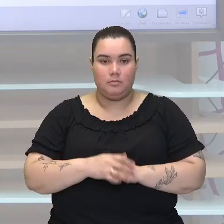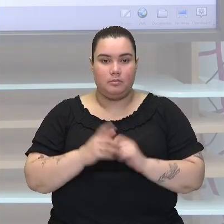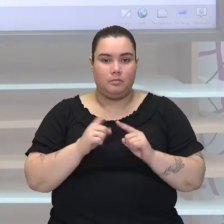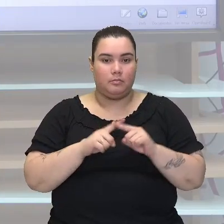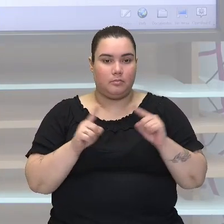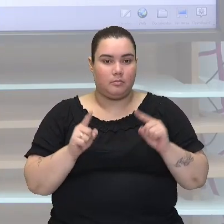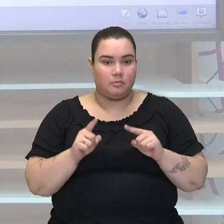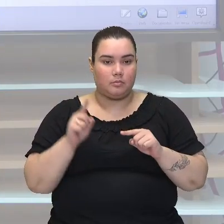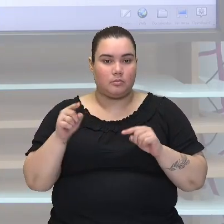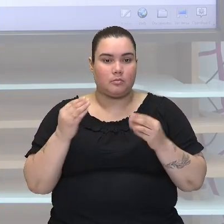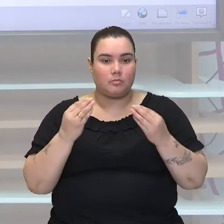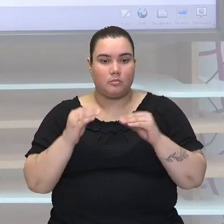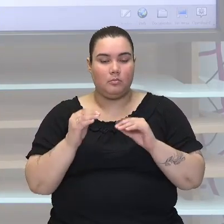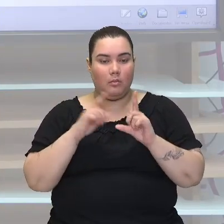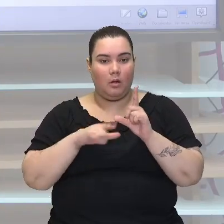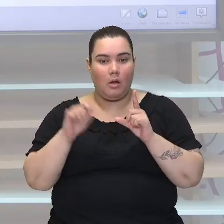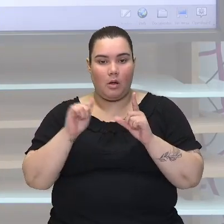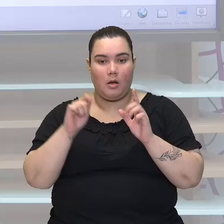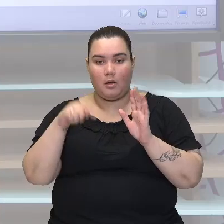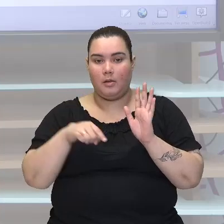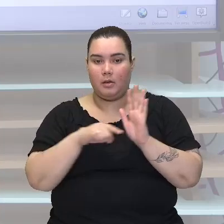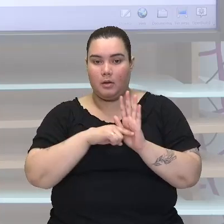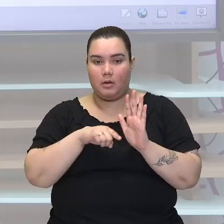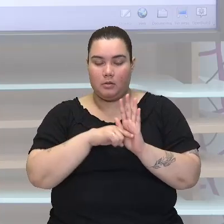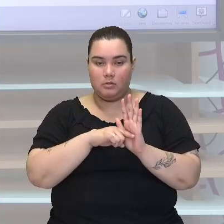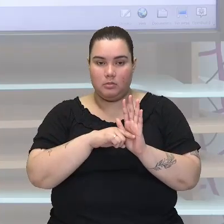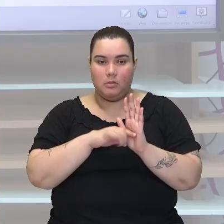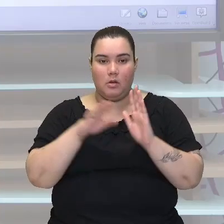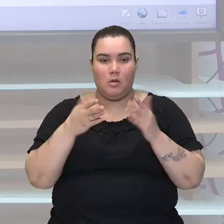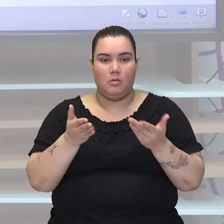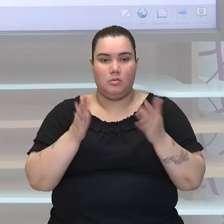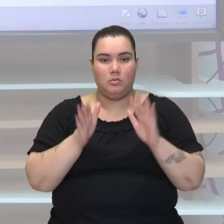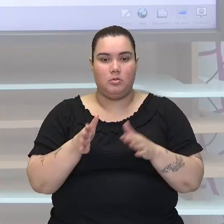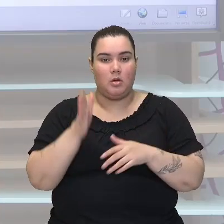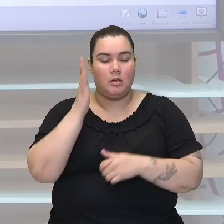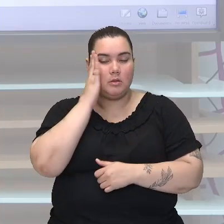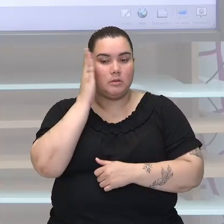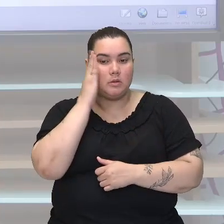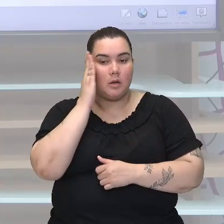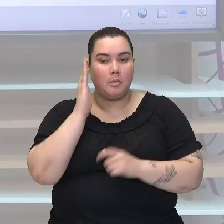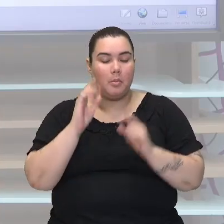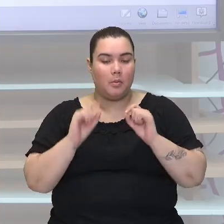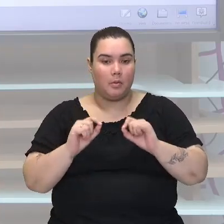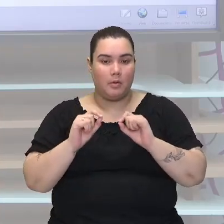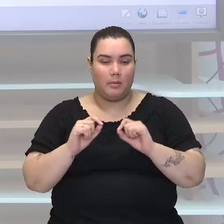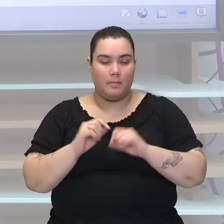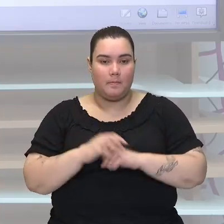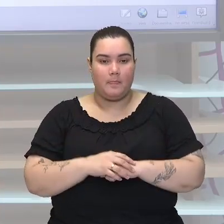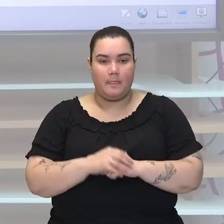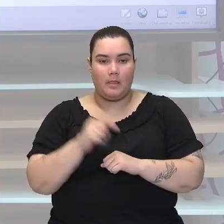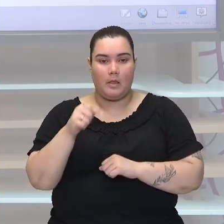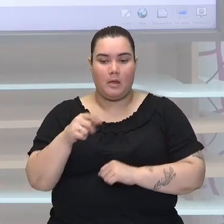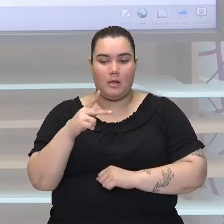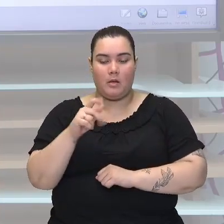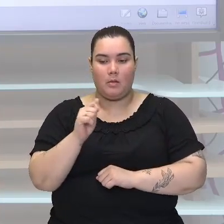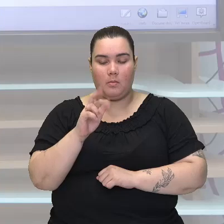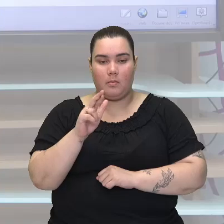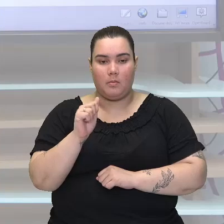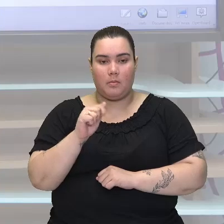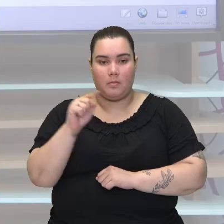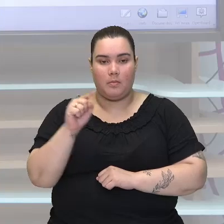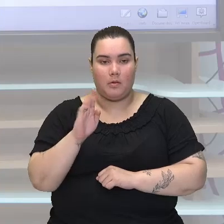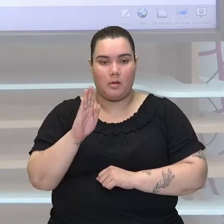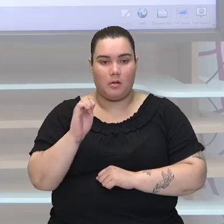aqui, coeficiente A é negativo, não é? Então, eu já sei de antemão que essa parábola ela terá sua